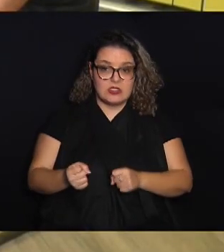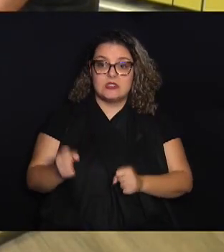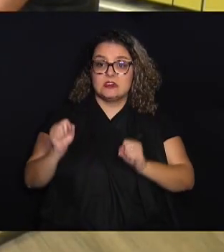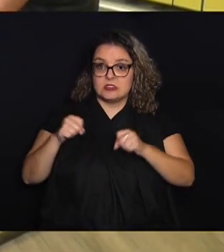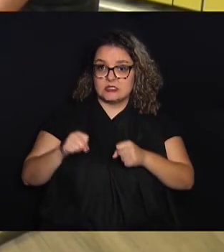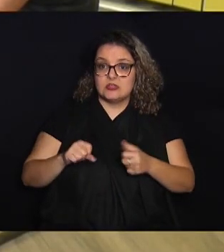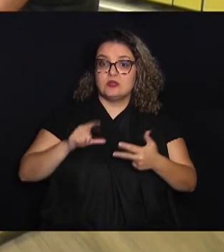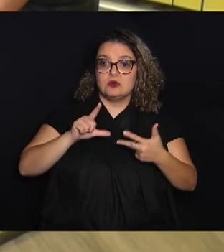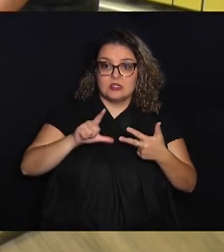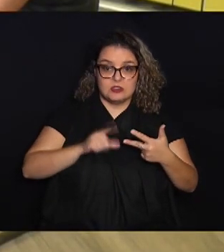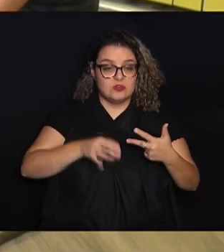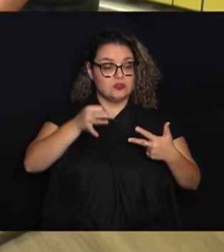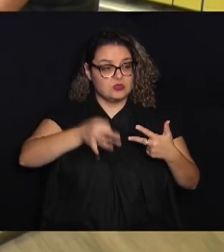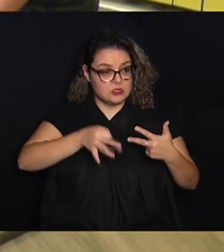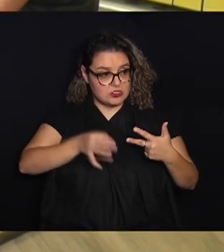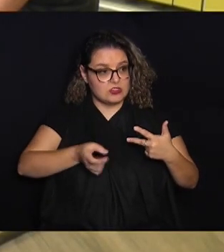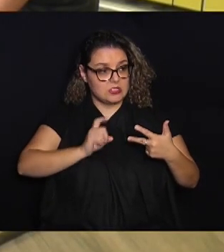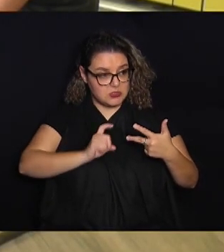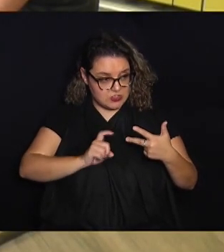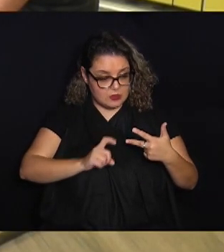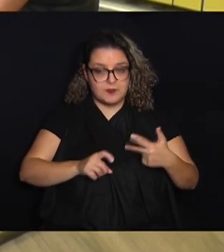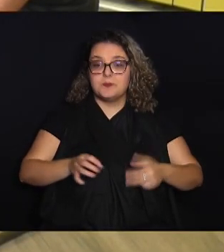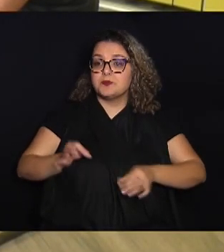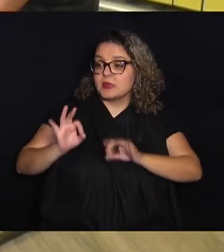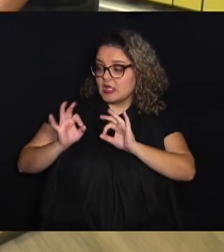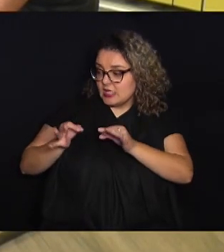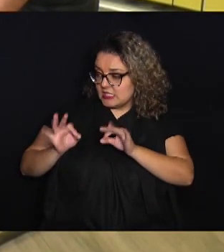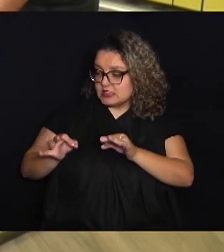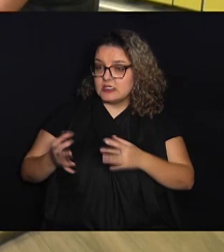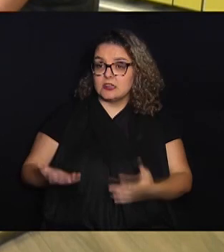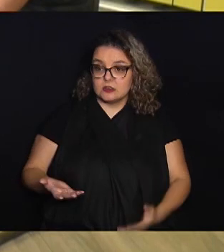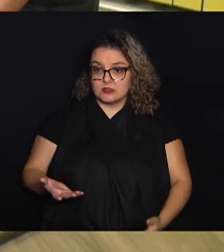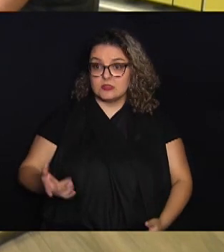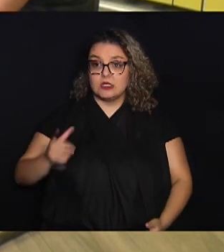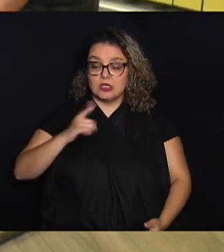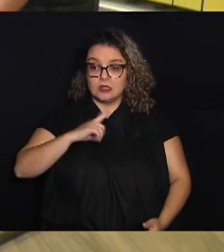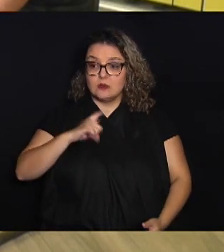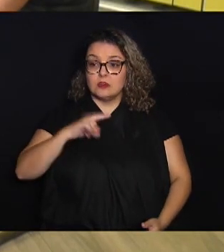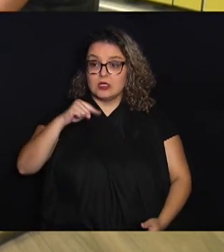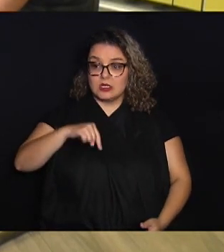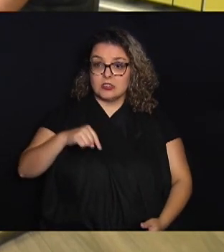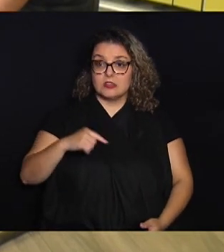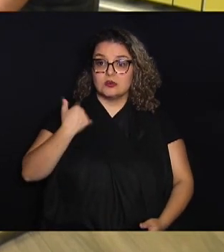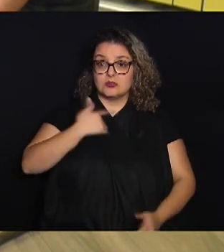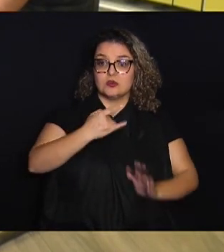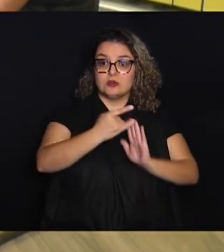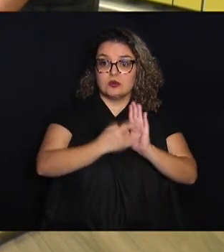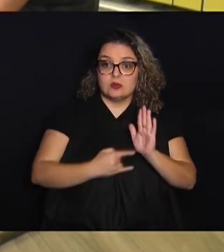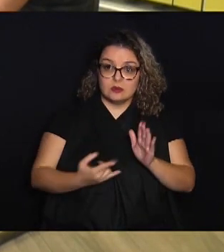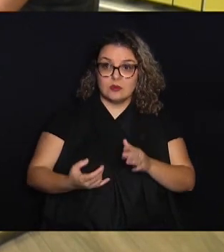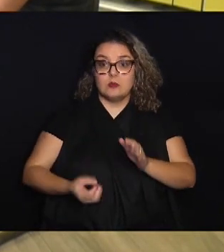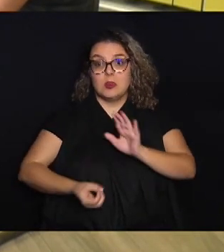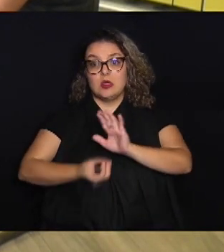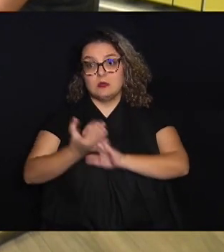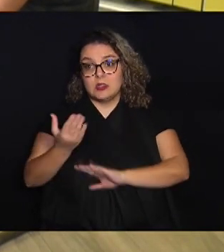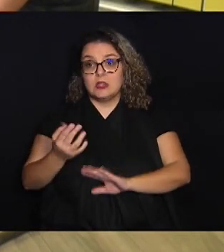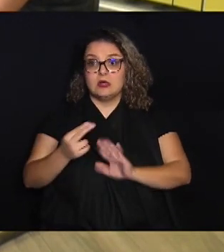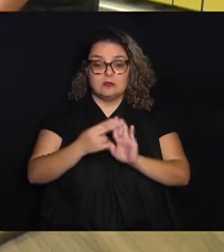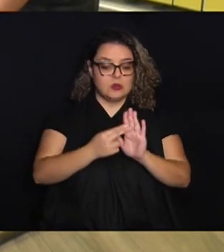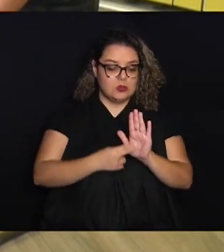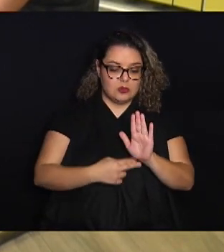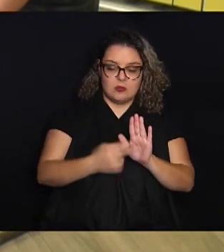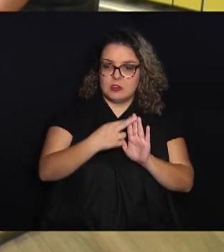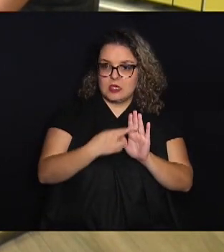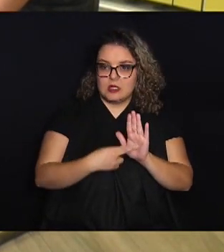O legislativo, o executivo e o judiciário. Exatamente. Então, a gente tem aqui nos nossos documentos tanto uma criação de normas, regras,